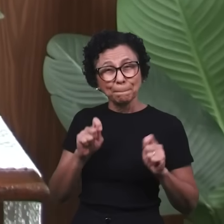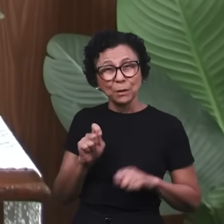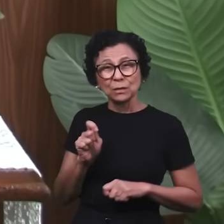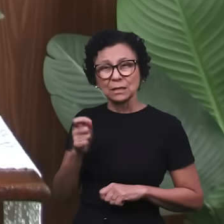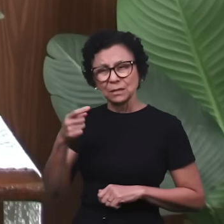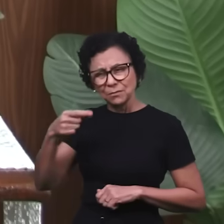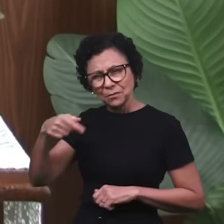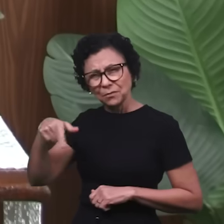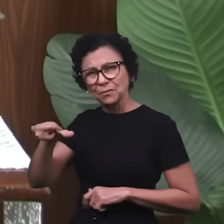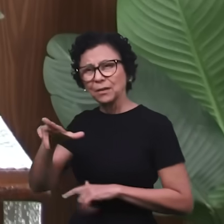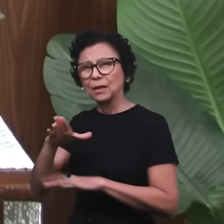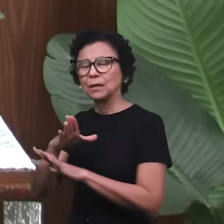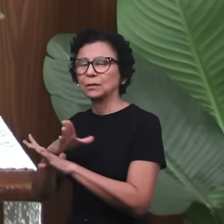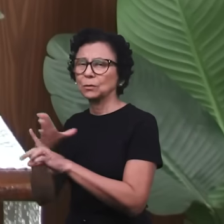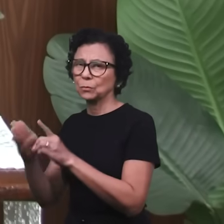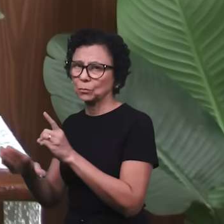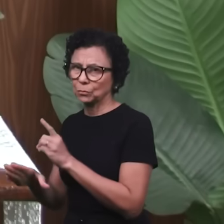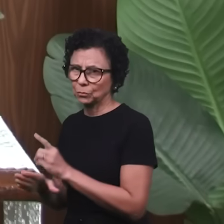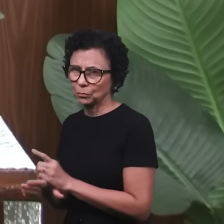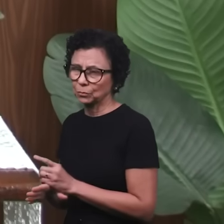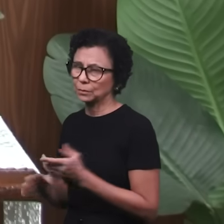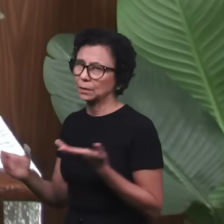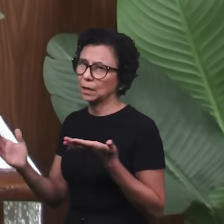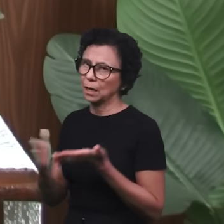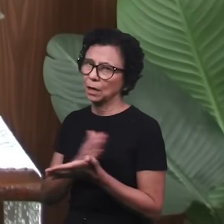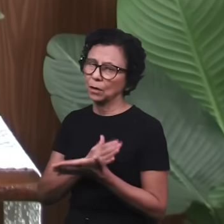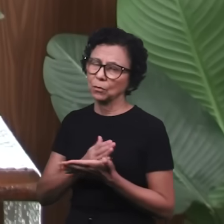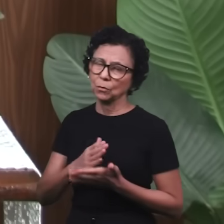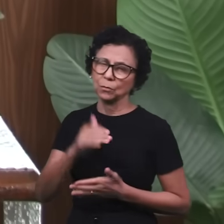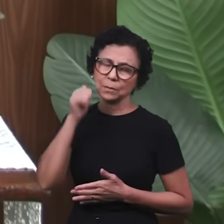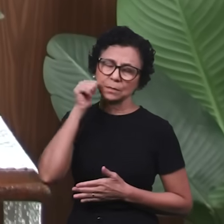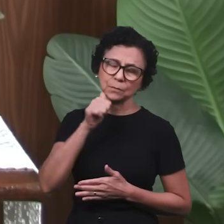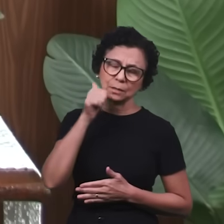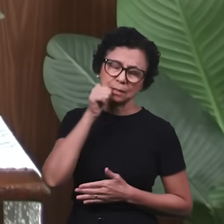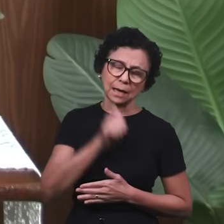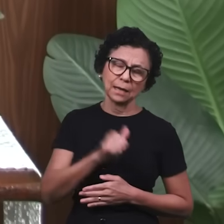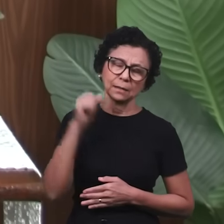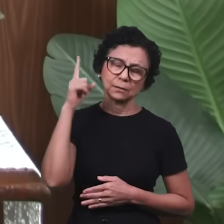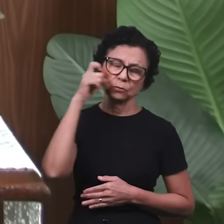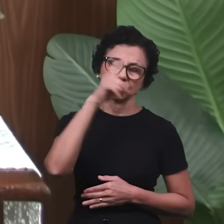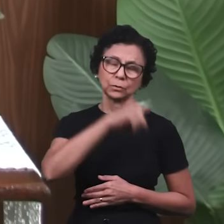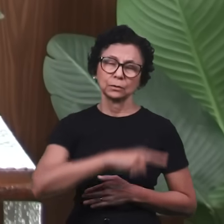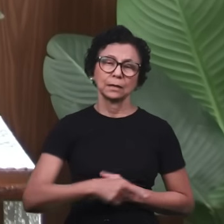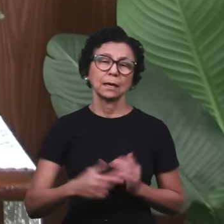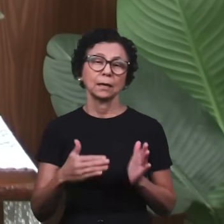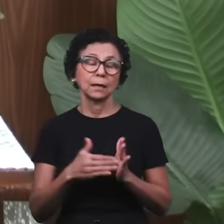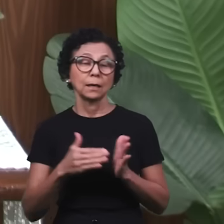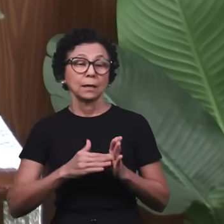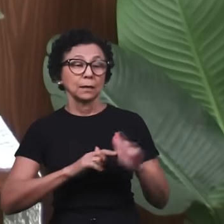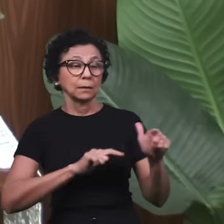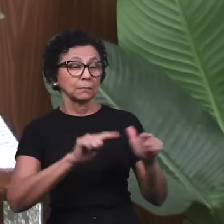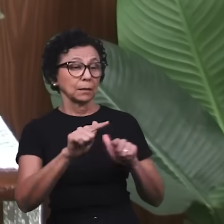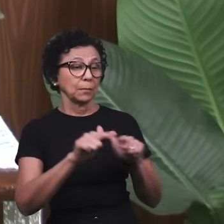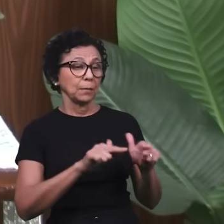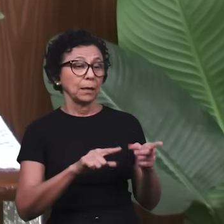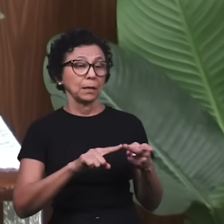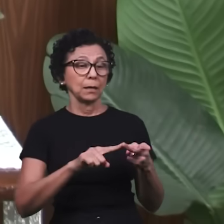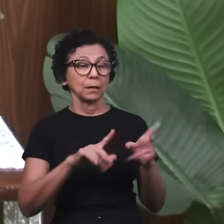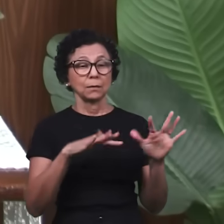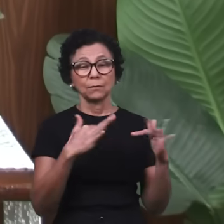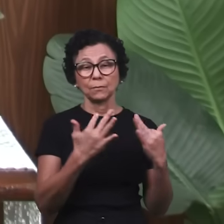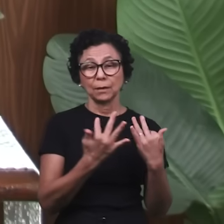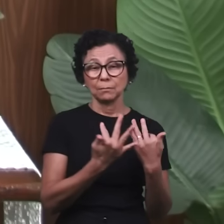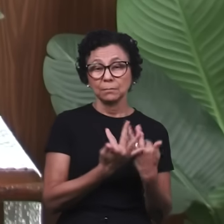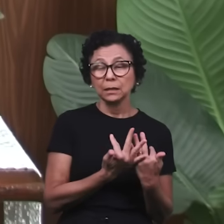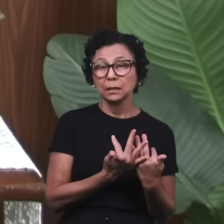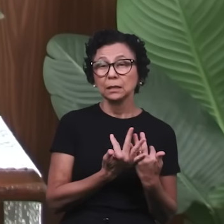muitas senhoras enfrentam dificuldades, trabalhos, famílias, às vezes moram num local de difícil acesso ou até